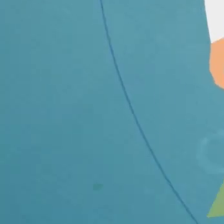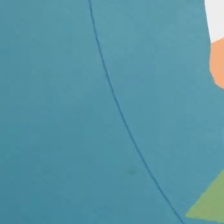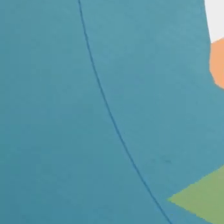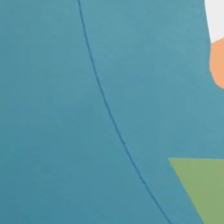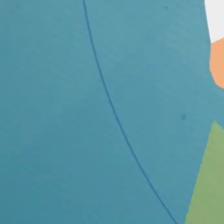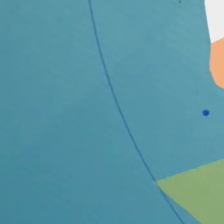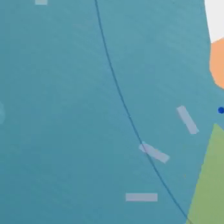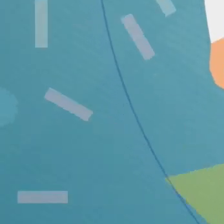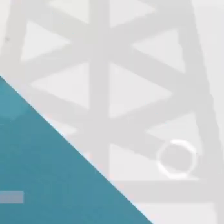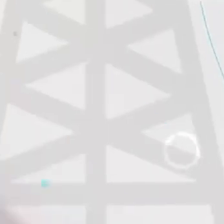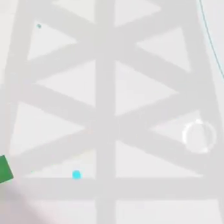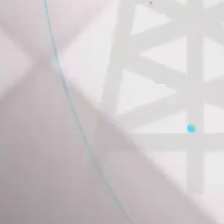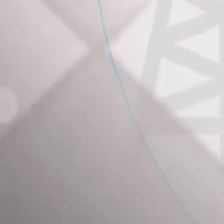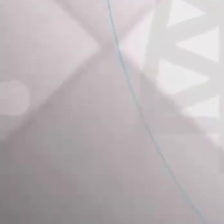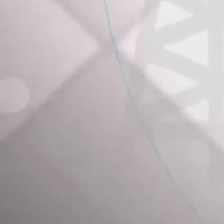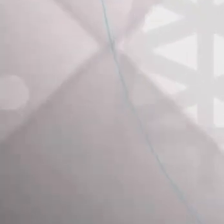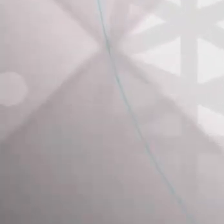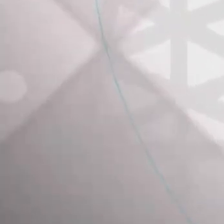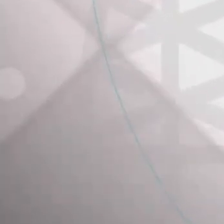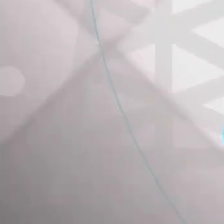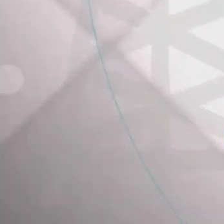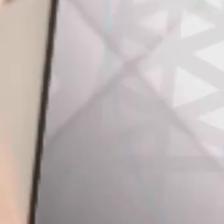E aí